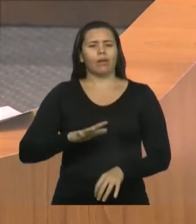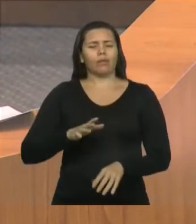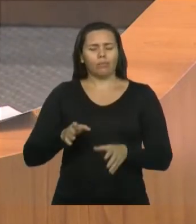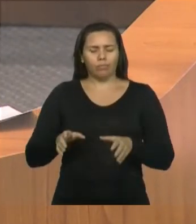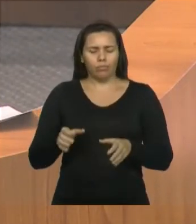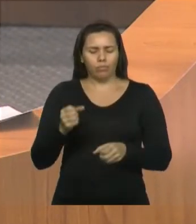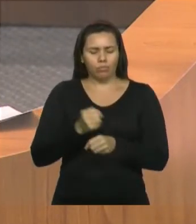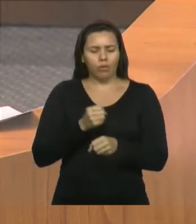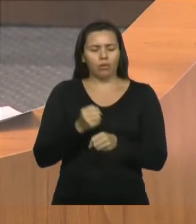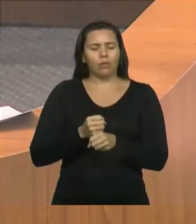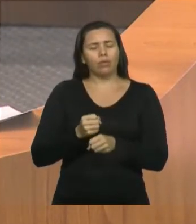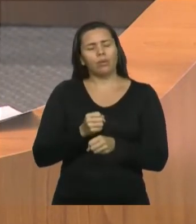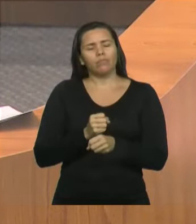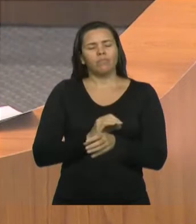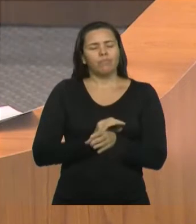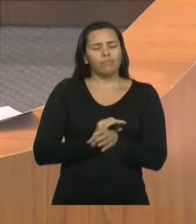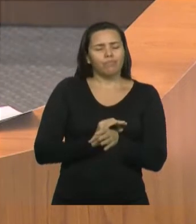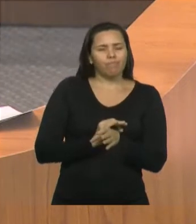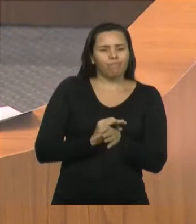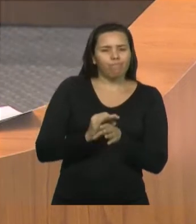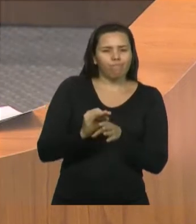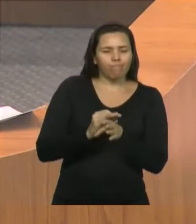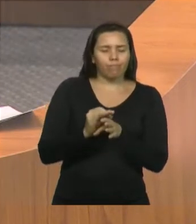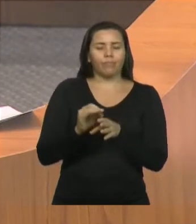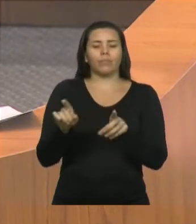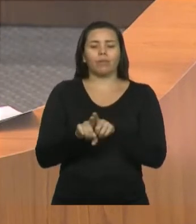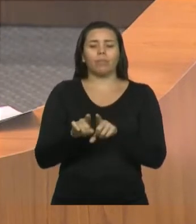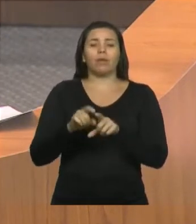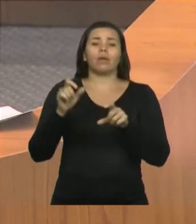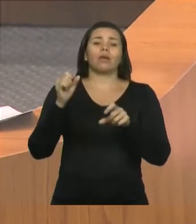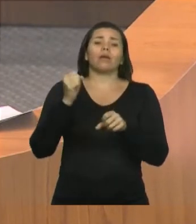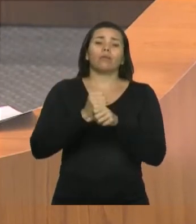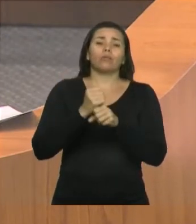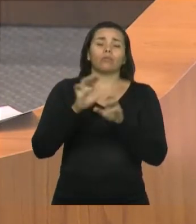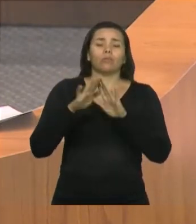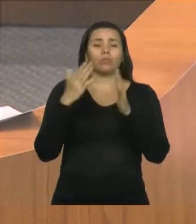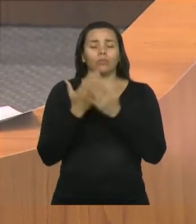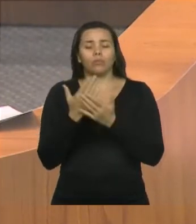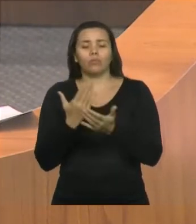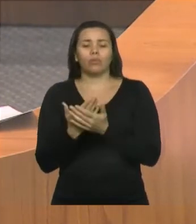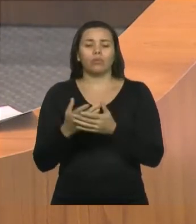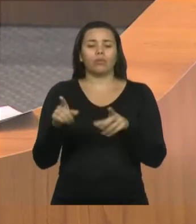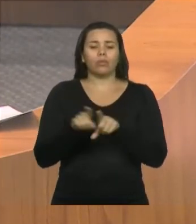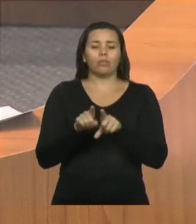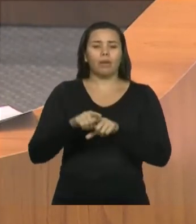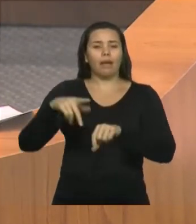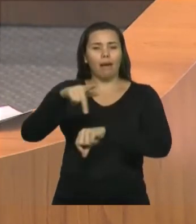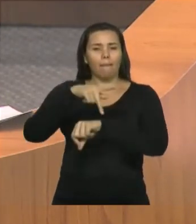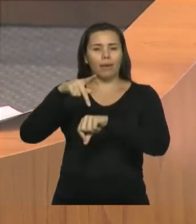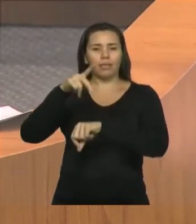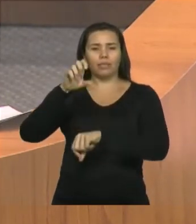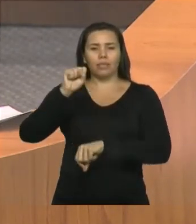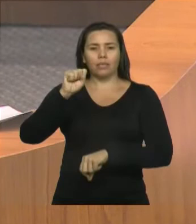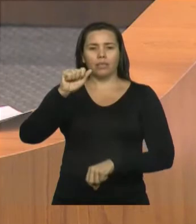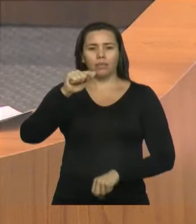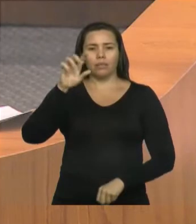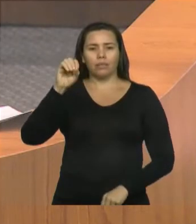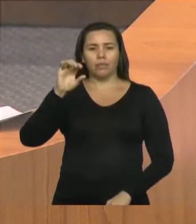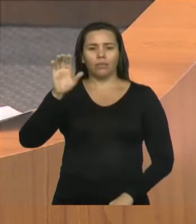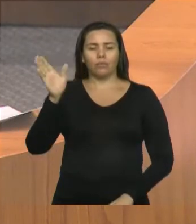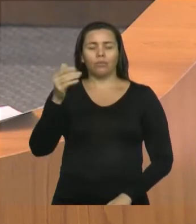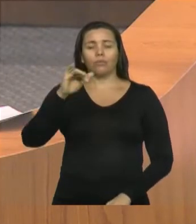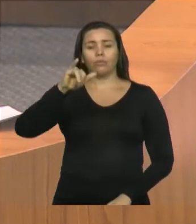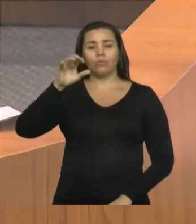sistema de abastecimento d'água, implantação de escolas, construção da Praça São José, que hoje é um dos principais pontos turísticos